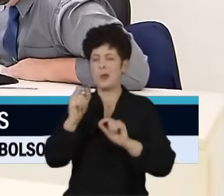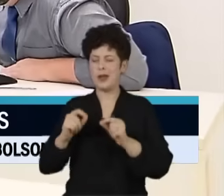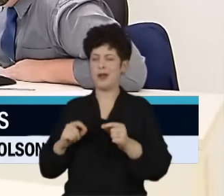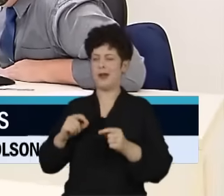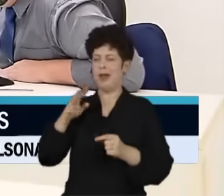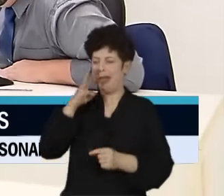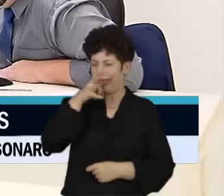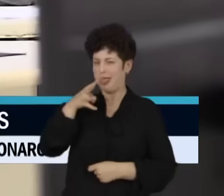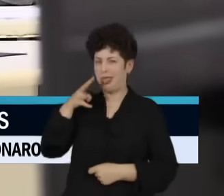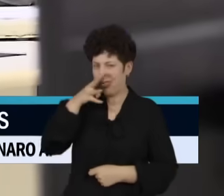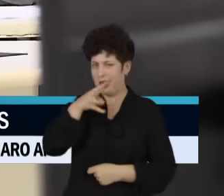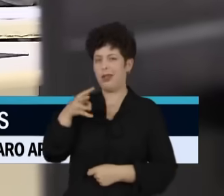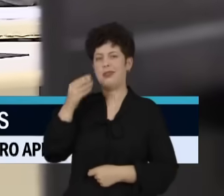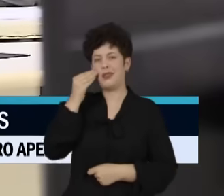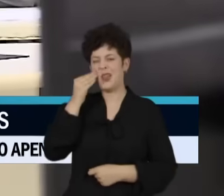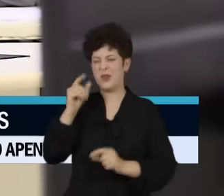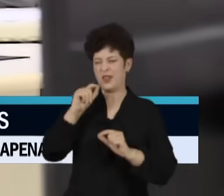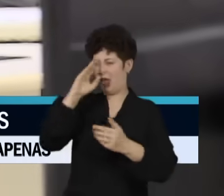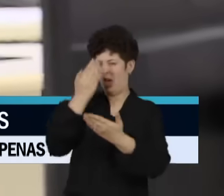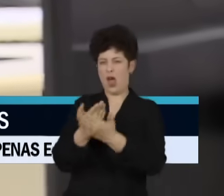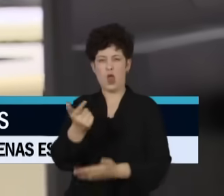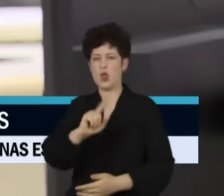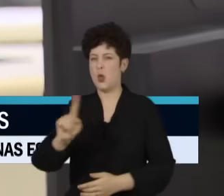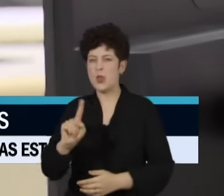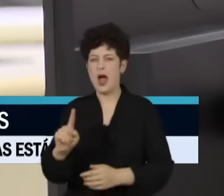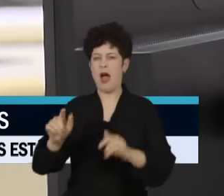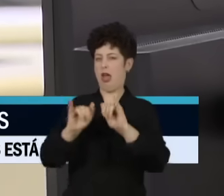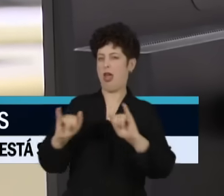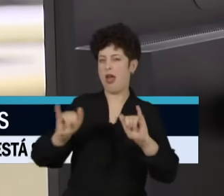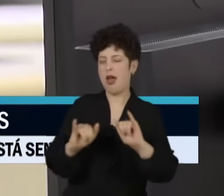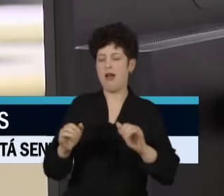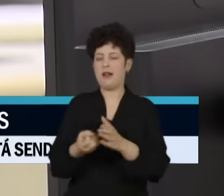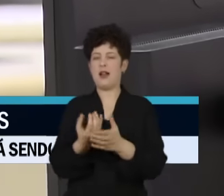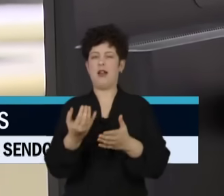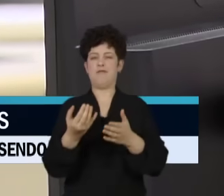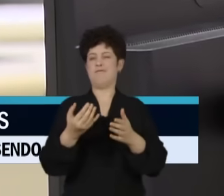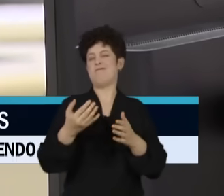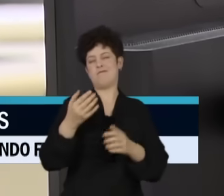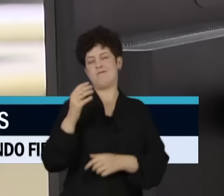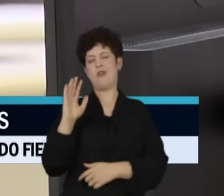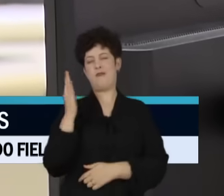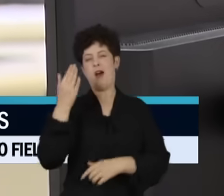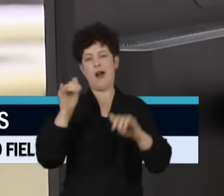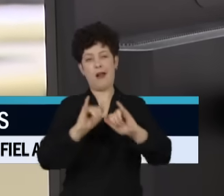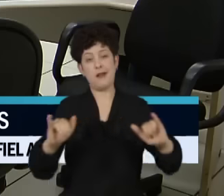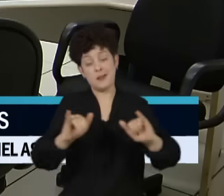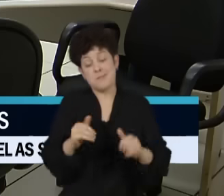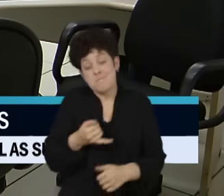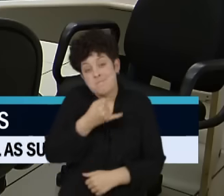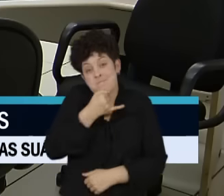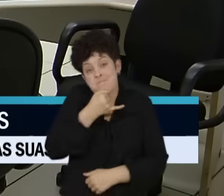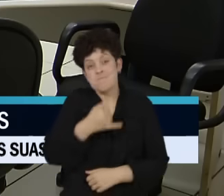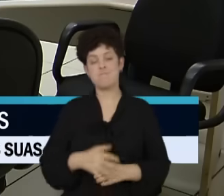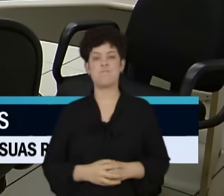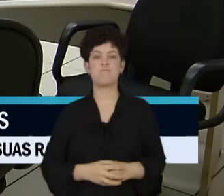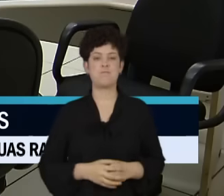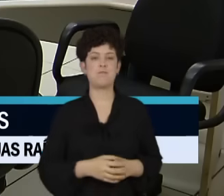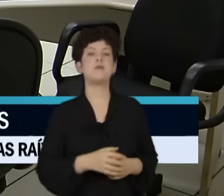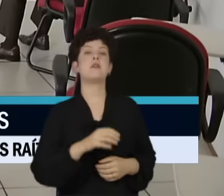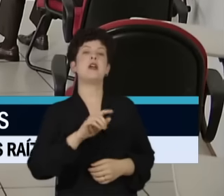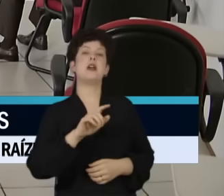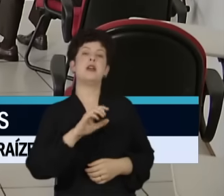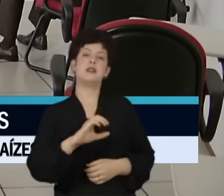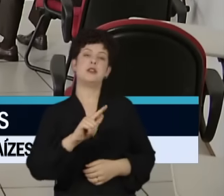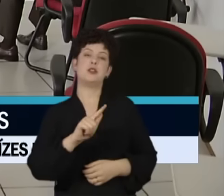da outra para descredibilizar e criar essas essas questões todas. Infelizmente, a Controladoria Geral da